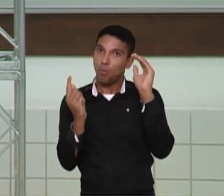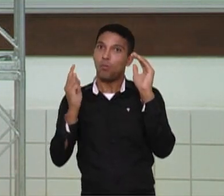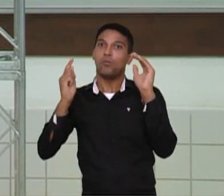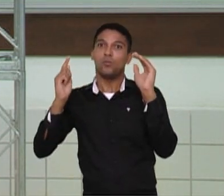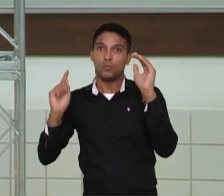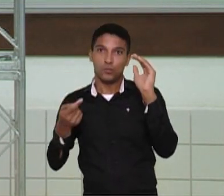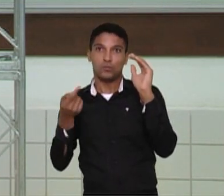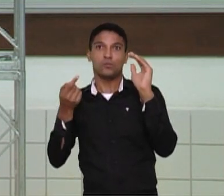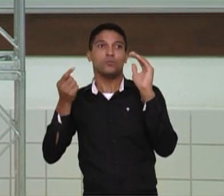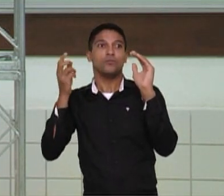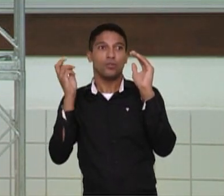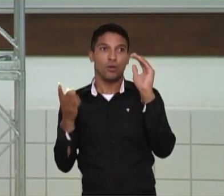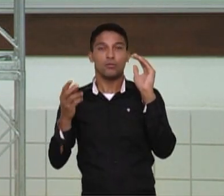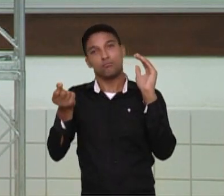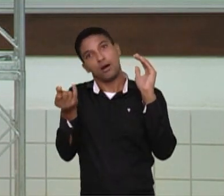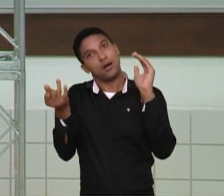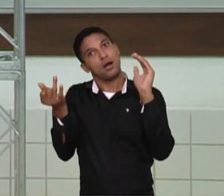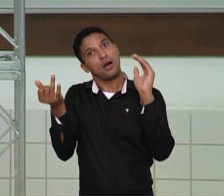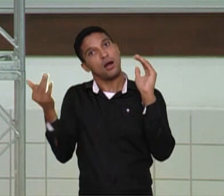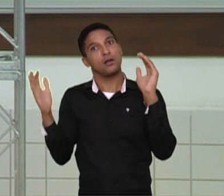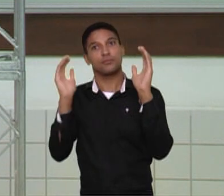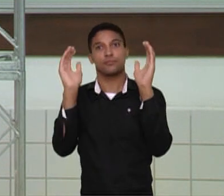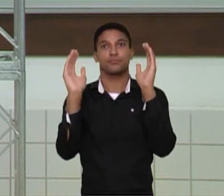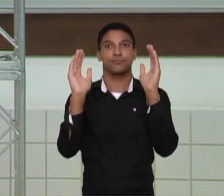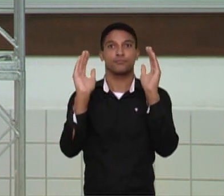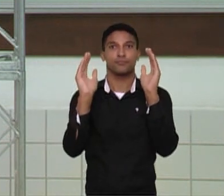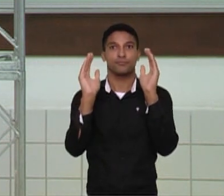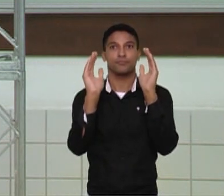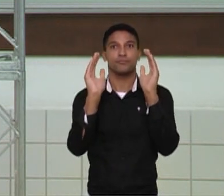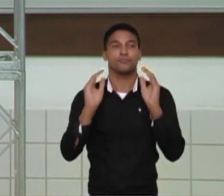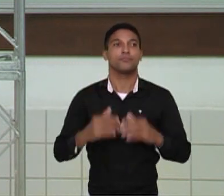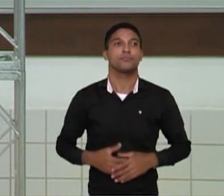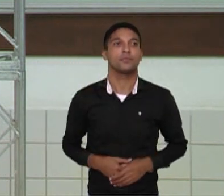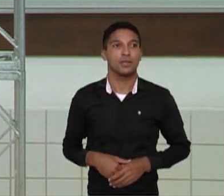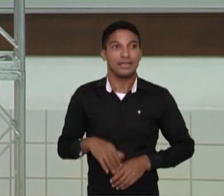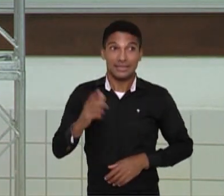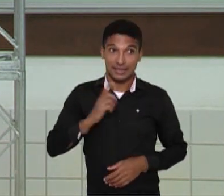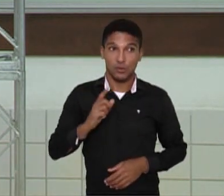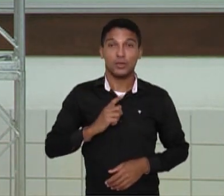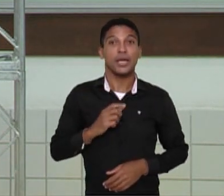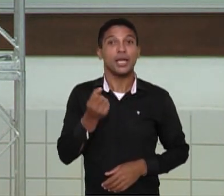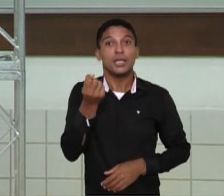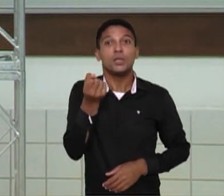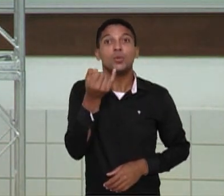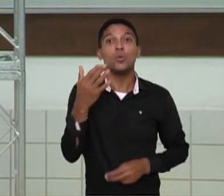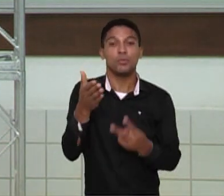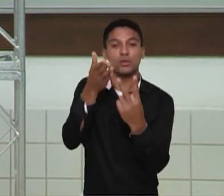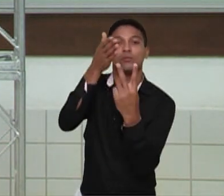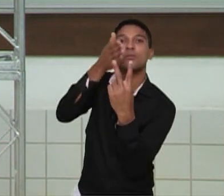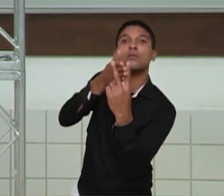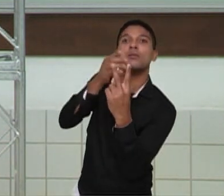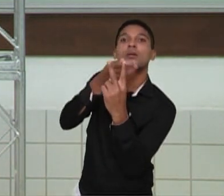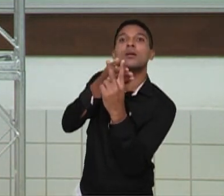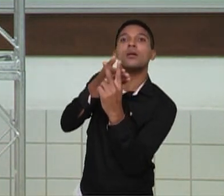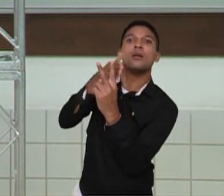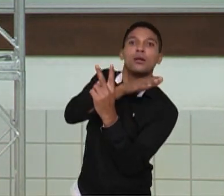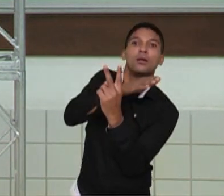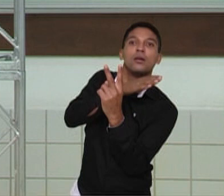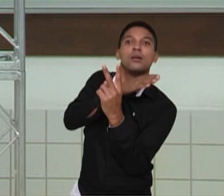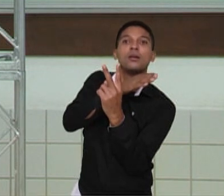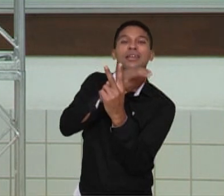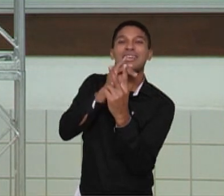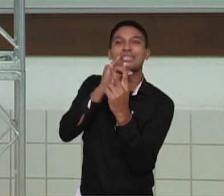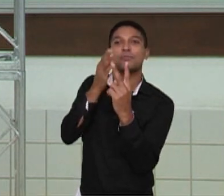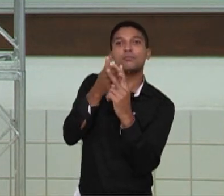ali, né? Lembrando que a ideia de sucessor e antecessor ela chega até